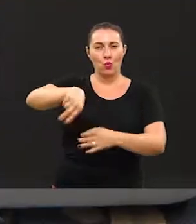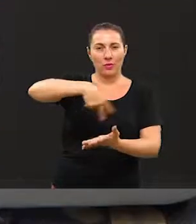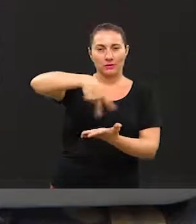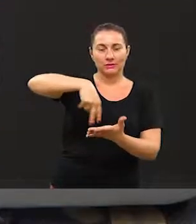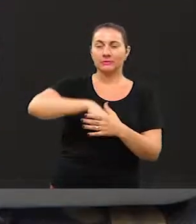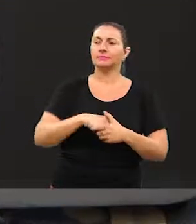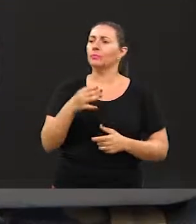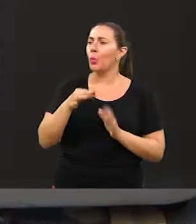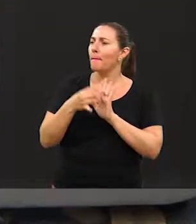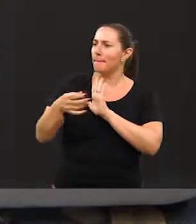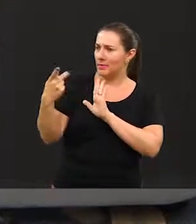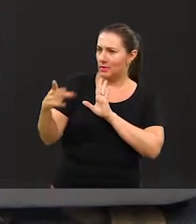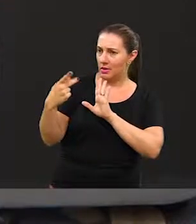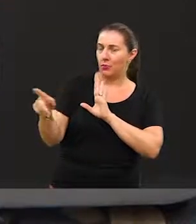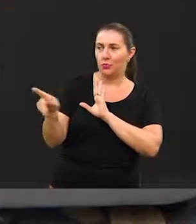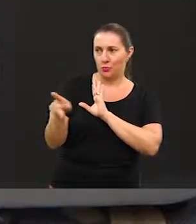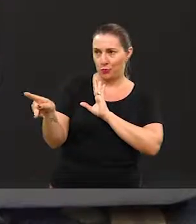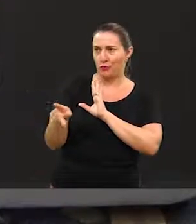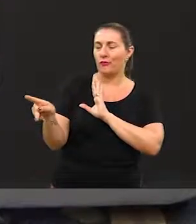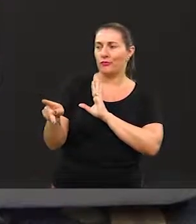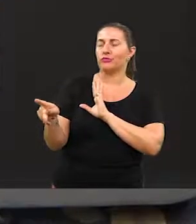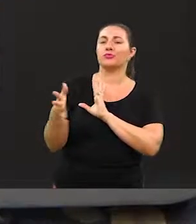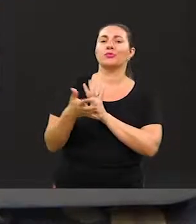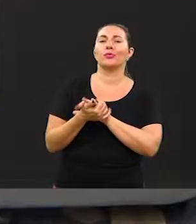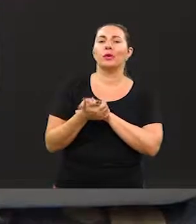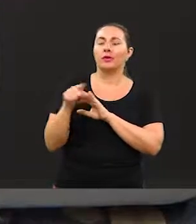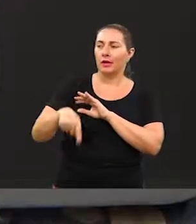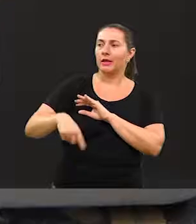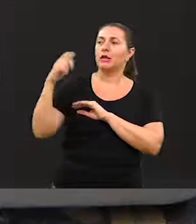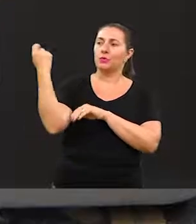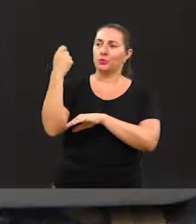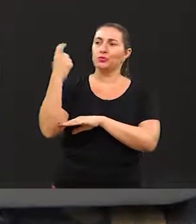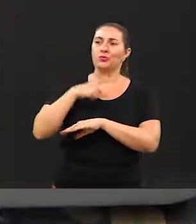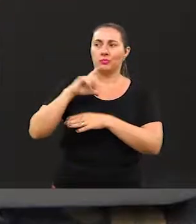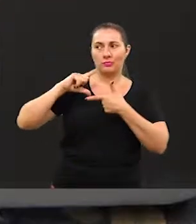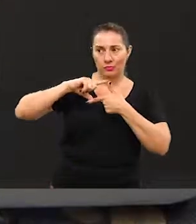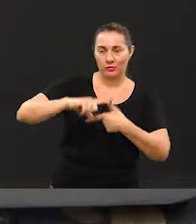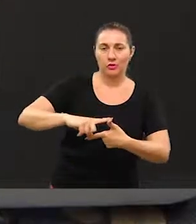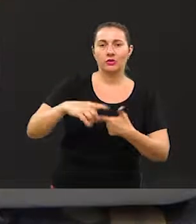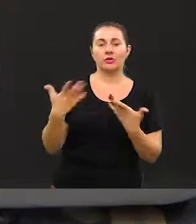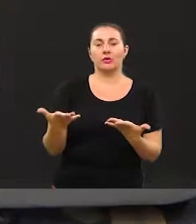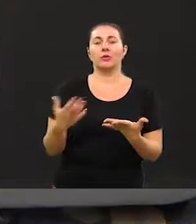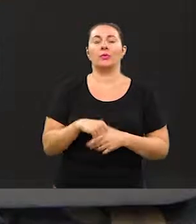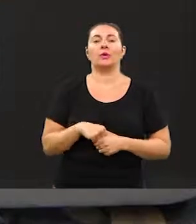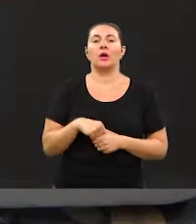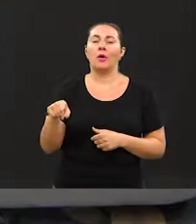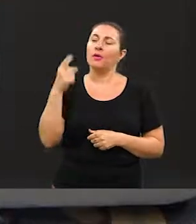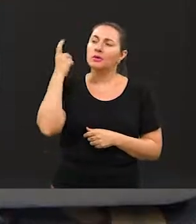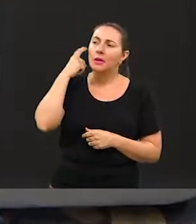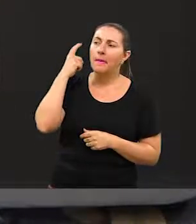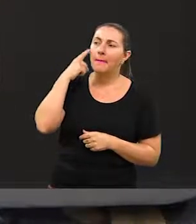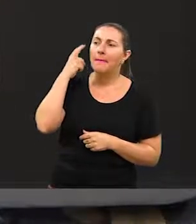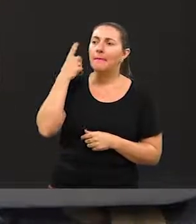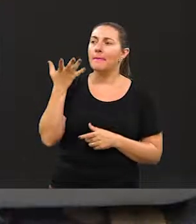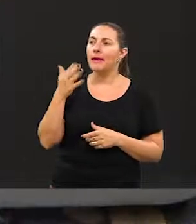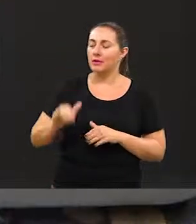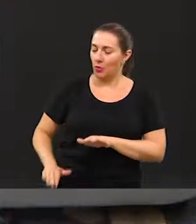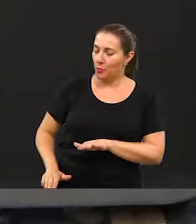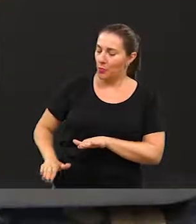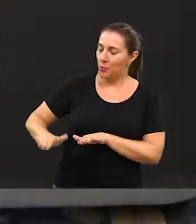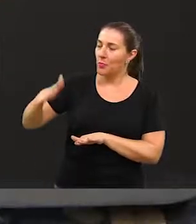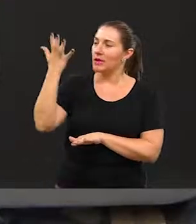Na sua opinião como professora de dança, como você falou antes, que aqui no Rio Grande do Sul existem as danças tradicionalistas, né? Isso. Você acha que essa